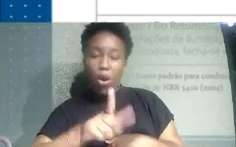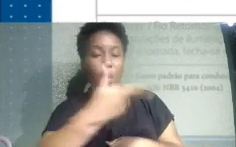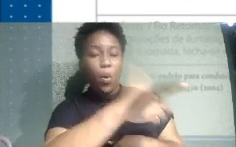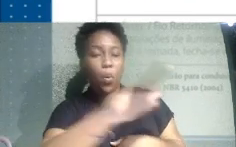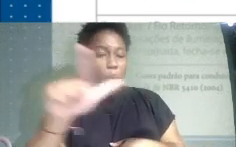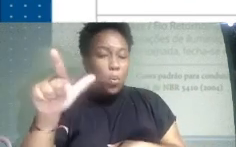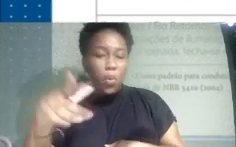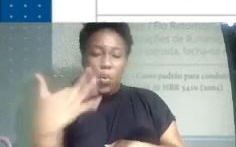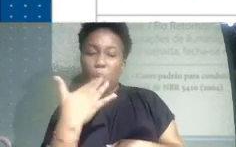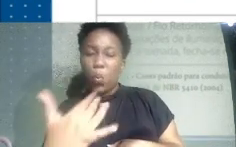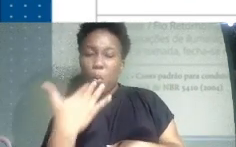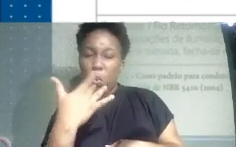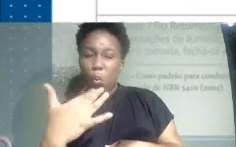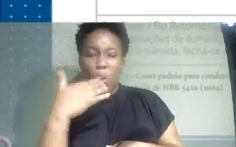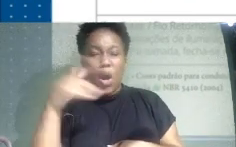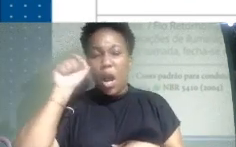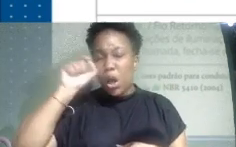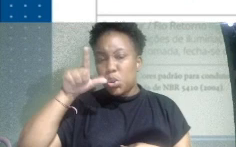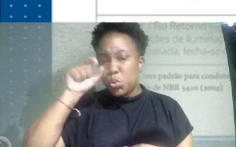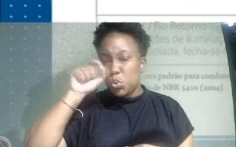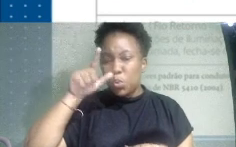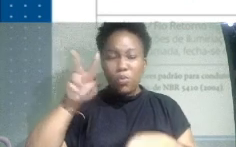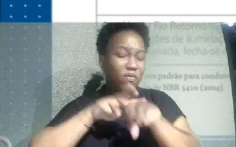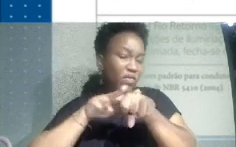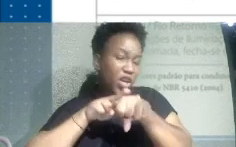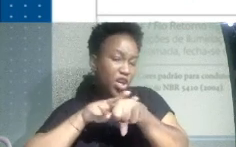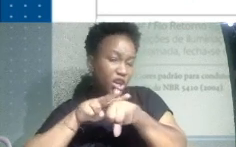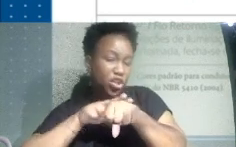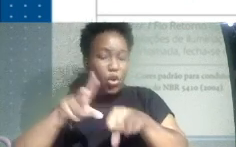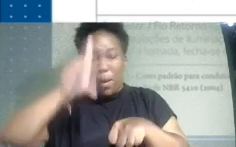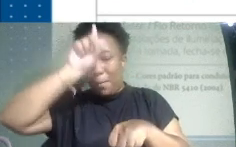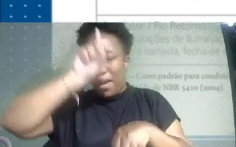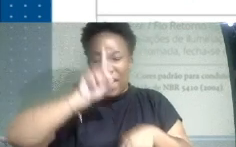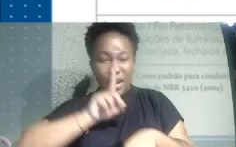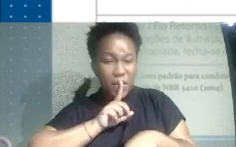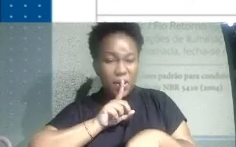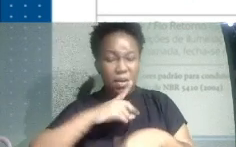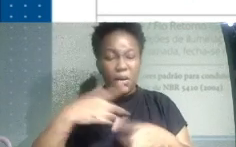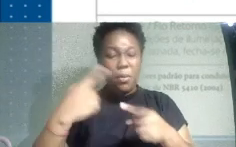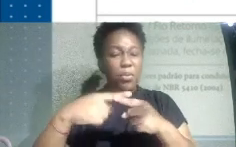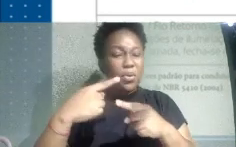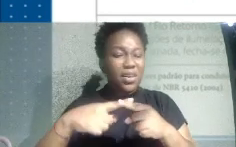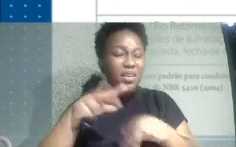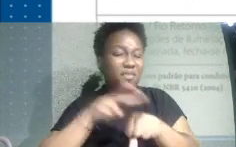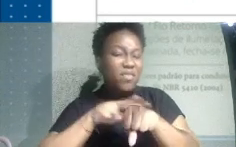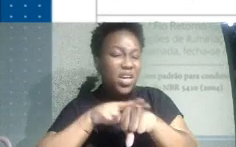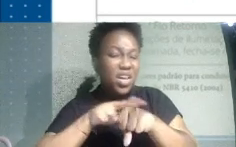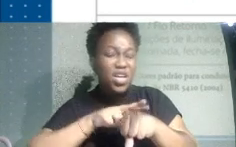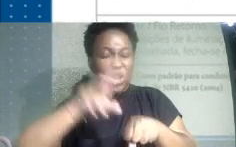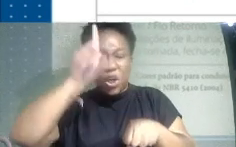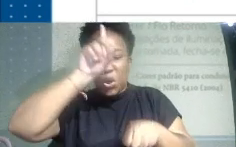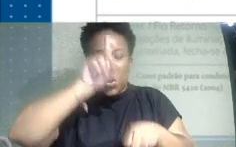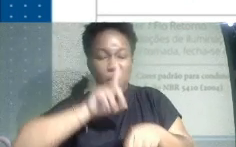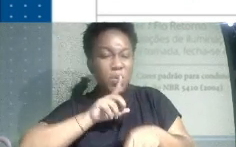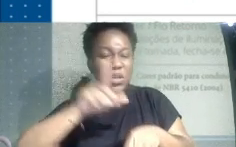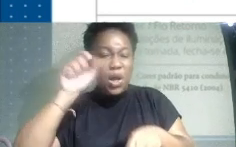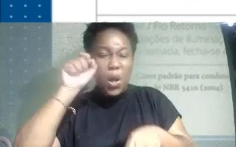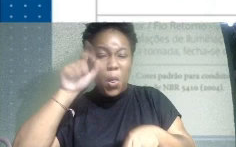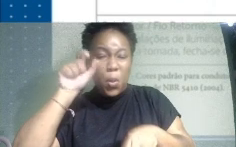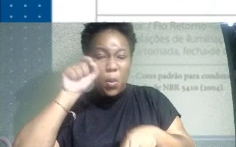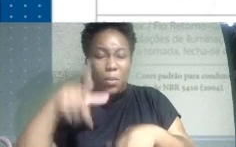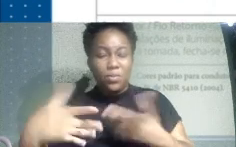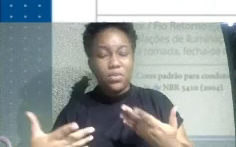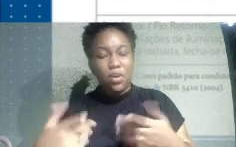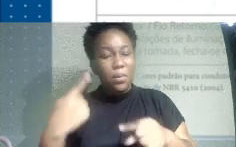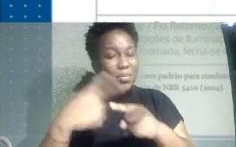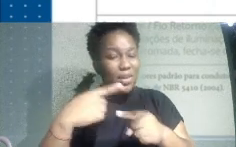com exceção de azul, verde ou verde e amarelo. Por que exceção de azul, verde ou verde e amarelo? Porque a gente acabou de determinar o quê? Que